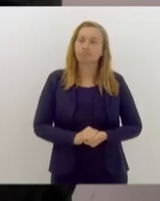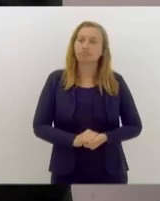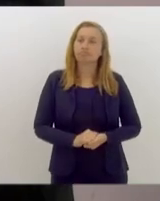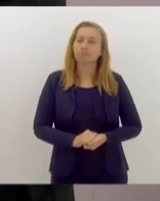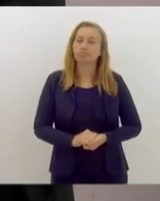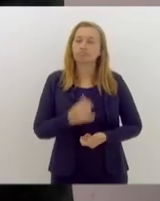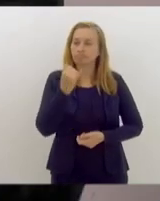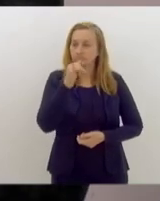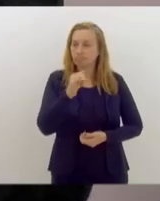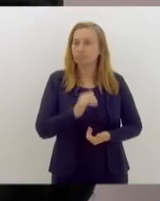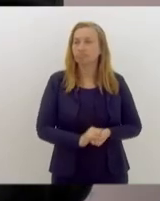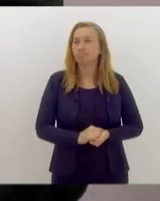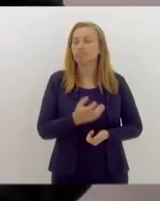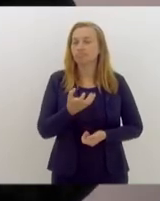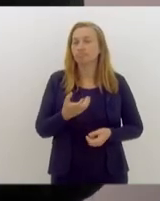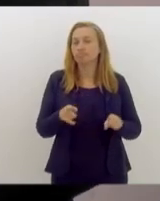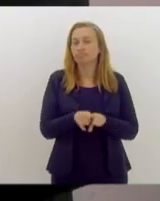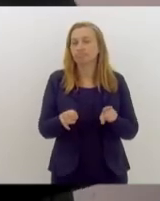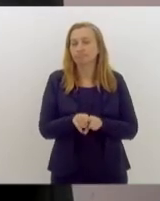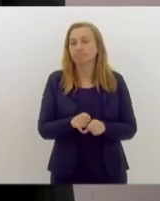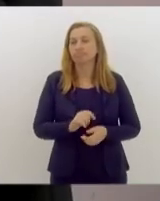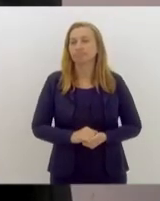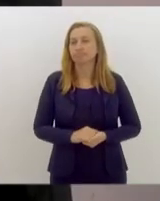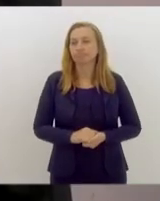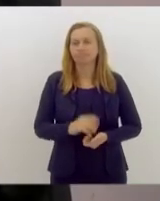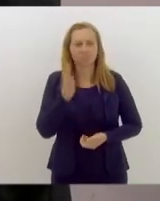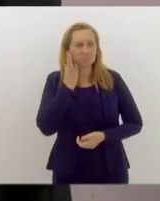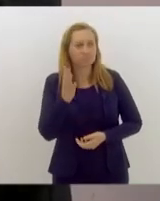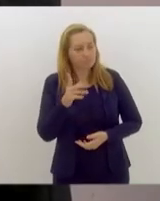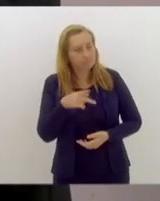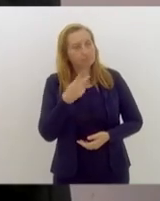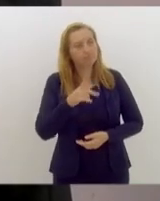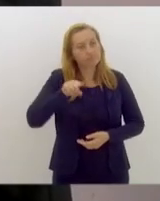a educação fluminense. Bom, eu queria também, sem falar de outros